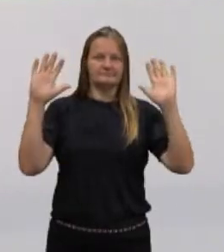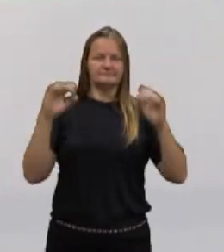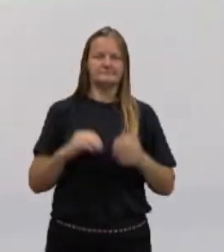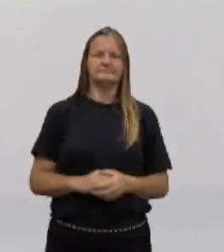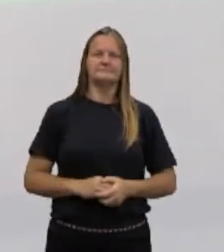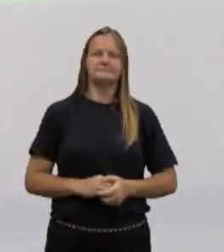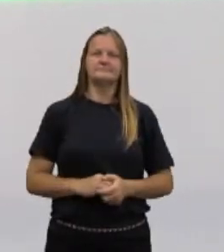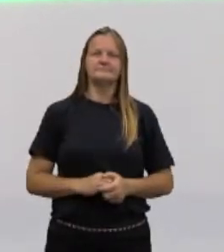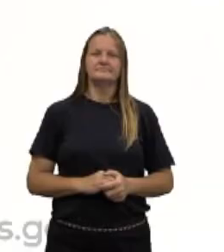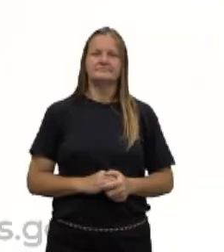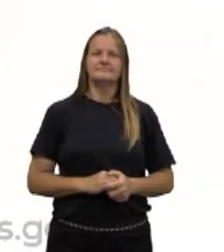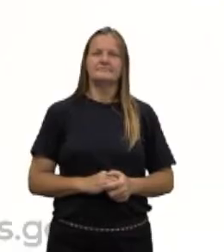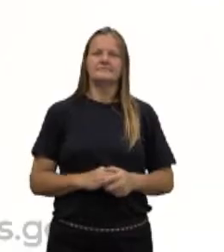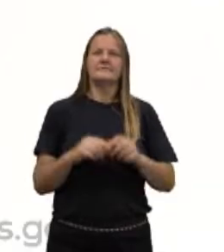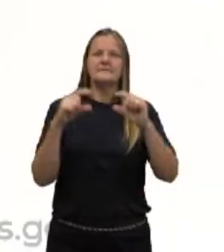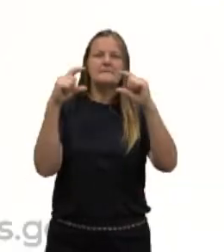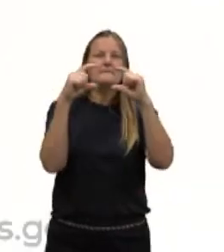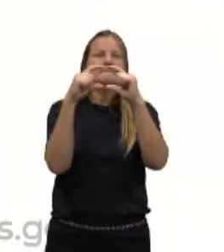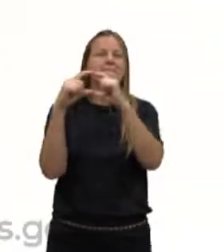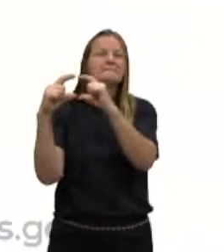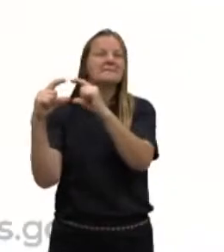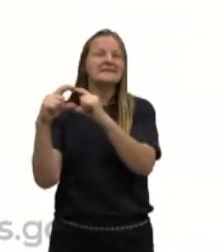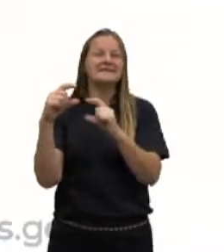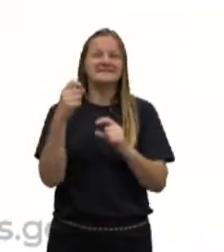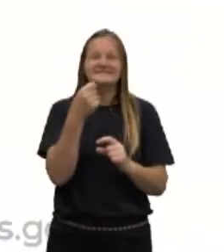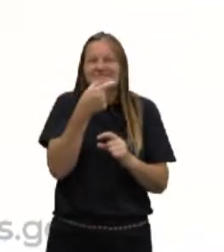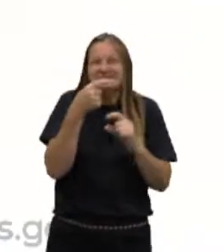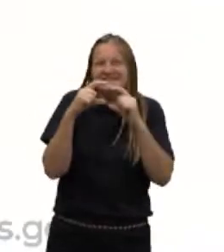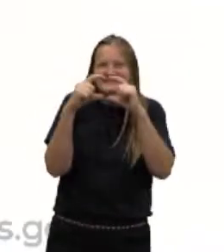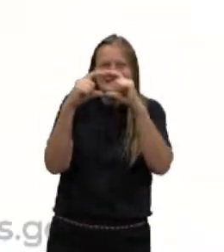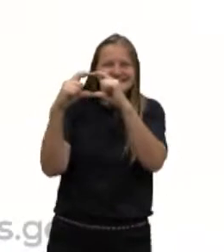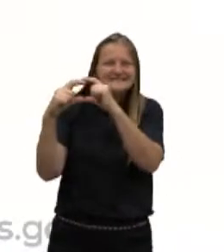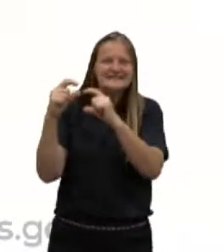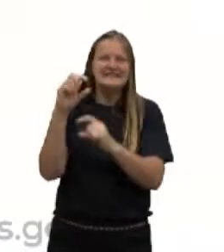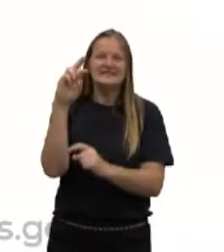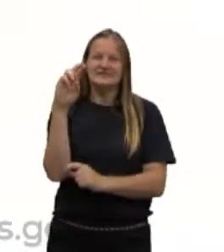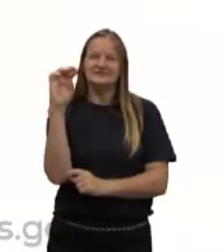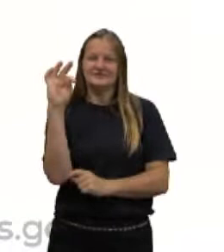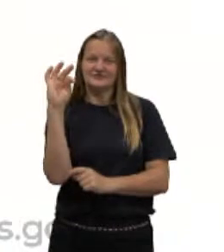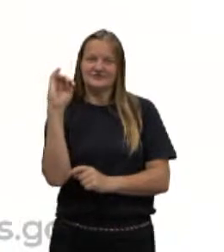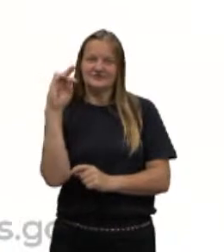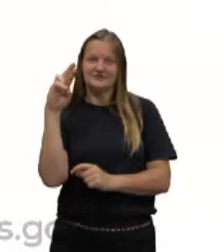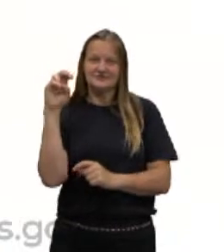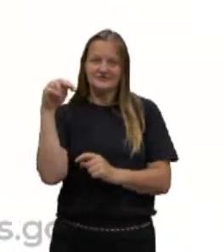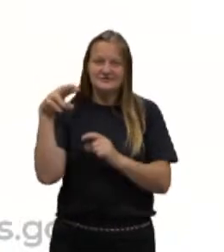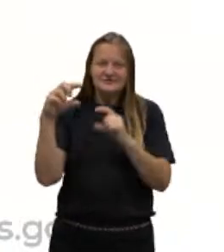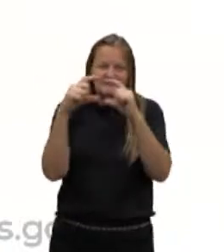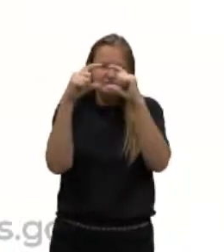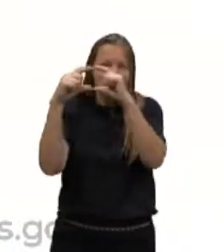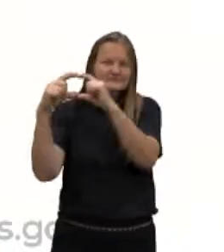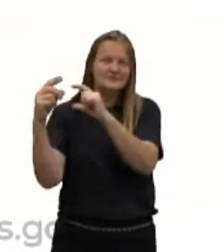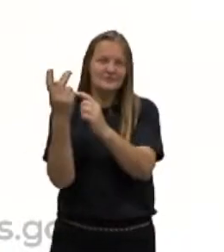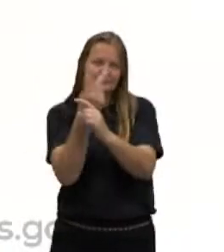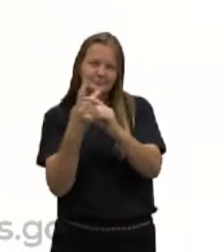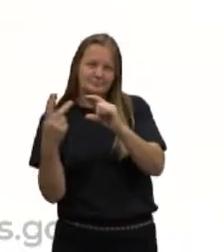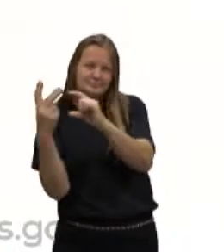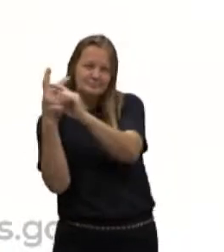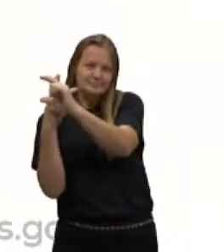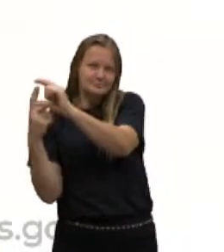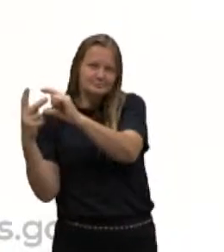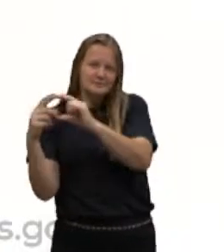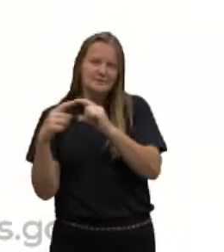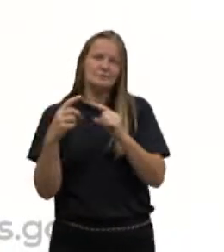Eu trouxe essa tirinha, que eu acho que é uma tirinha fantástica, explicando um pouquinho sobre essa questão do paralelismo,